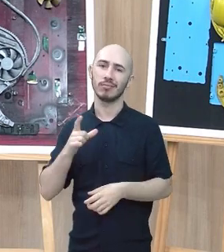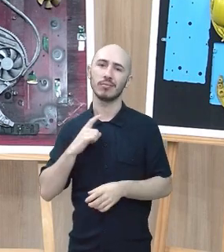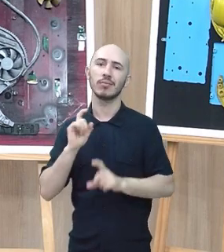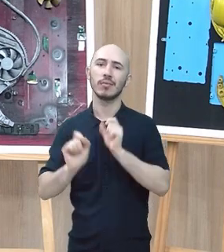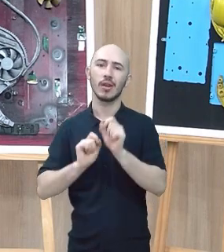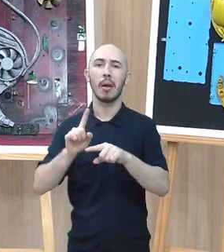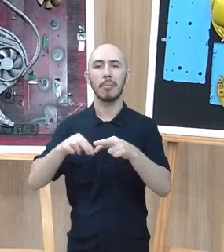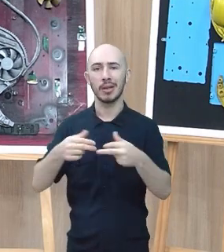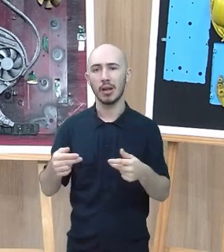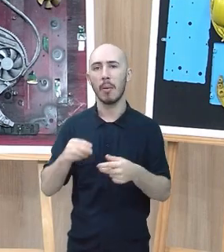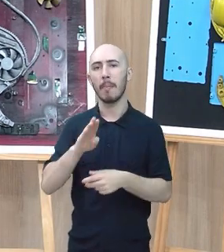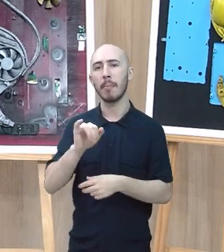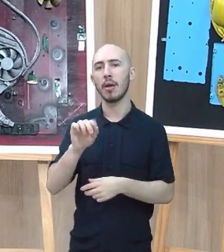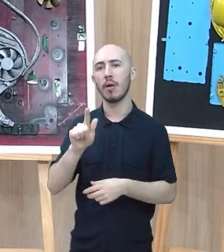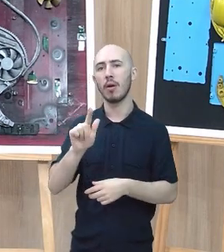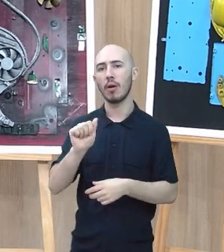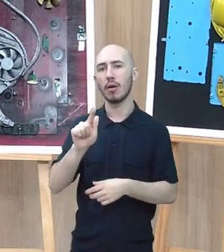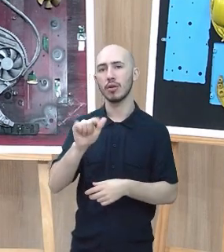materiais biológicos.